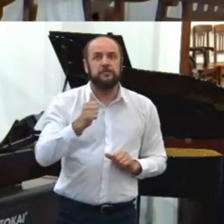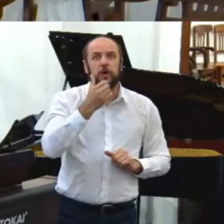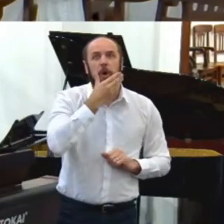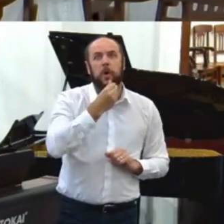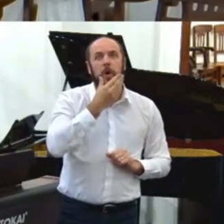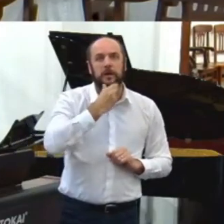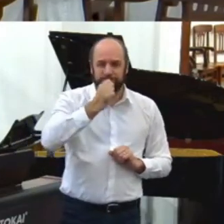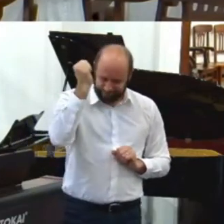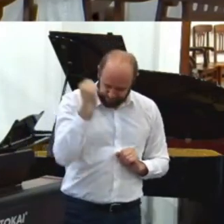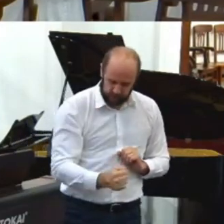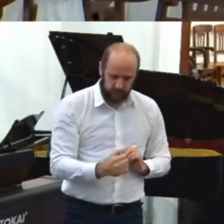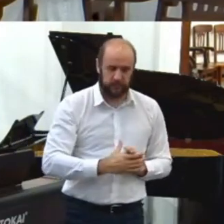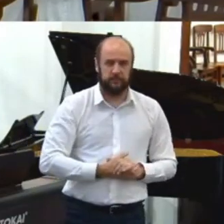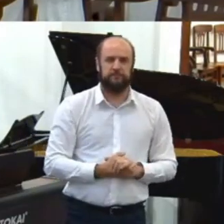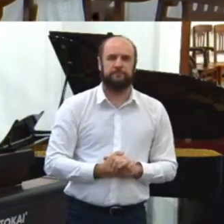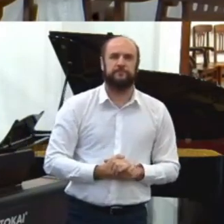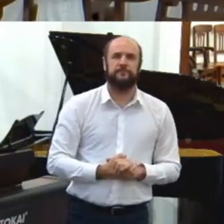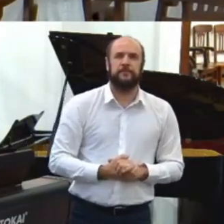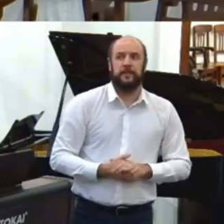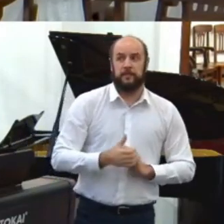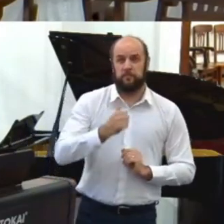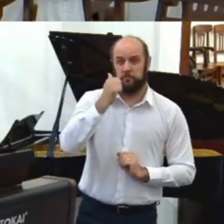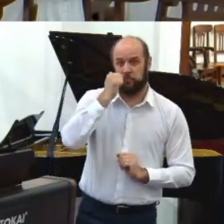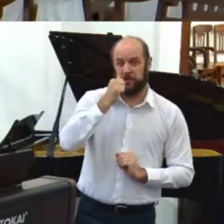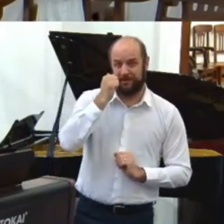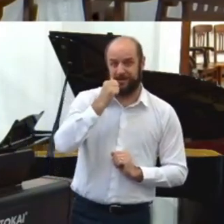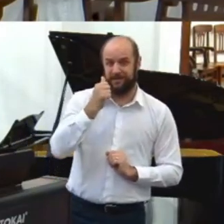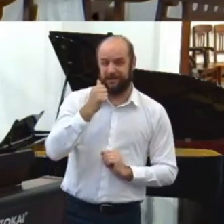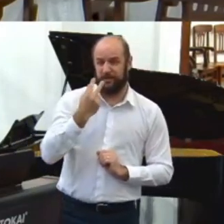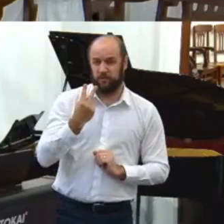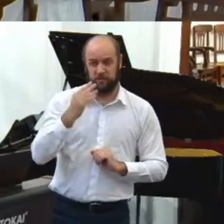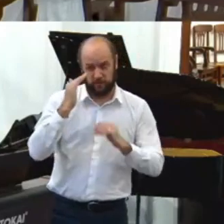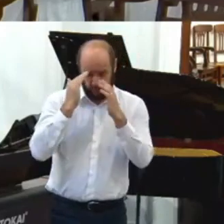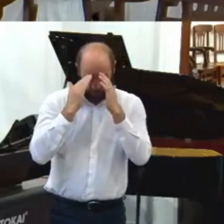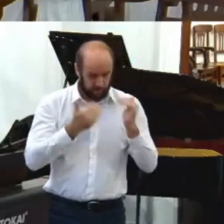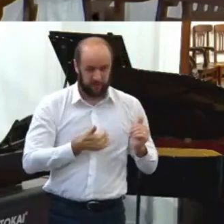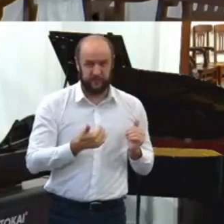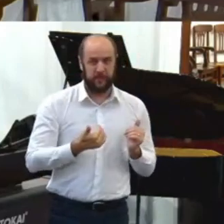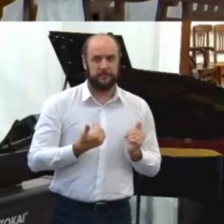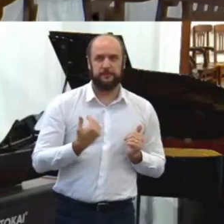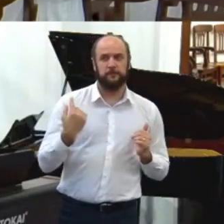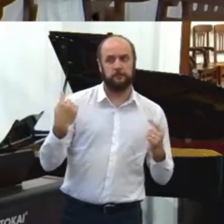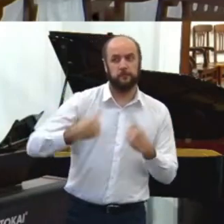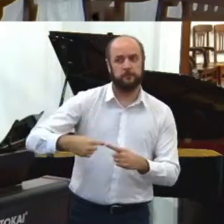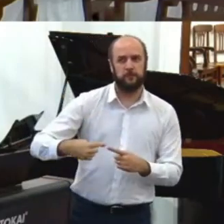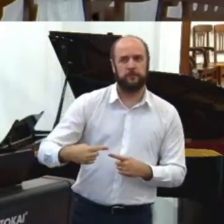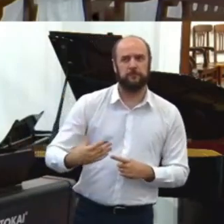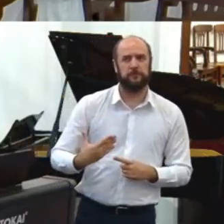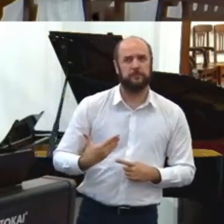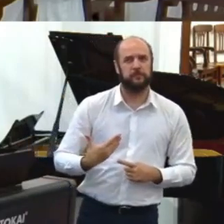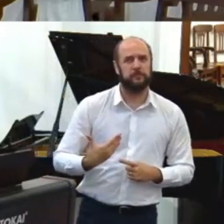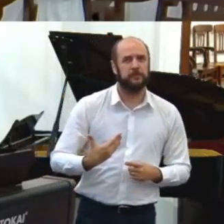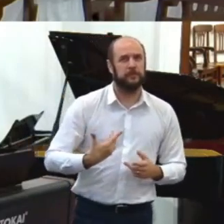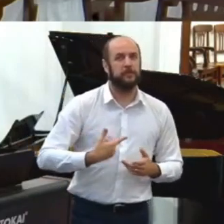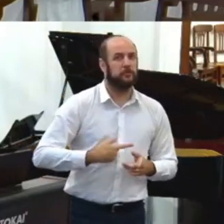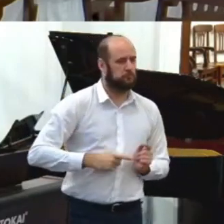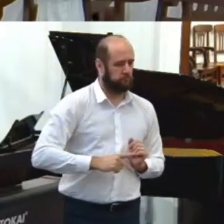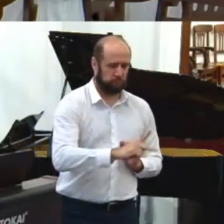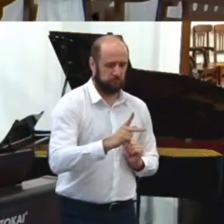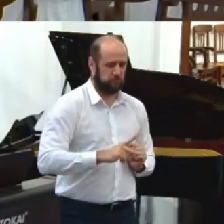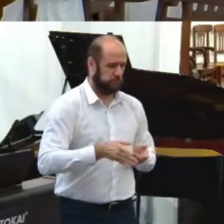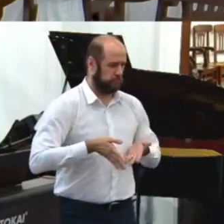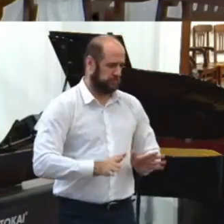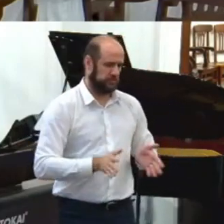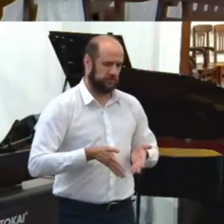morrer. E então estas parteiras não obedecem, desafiam Faraó e começa a nascer